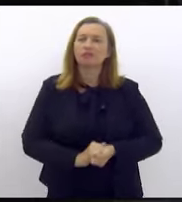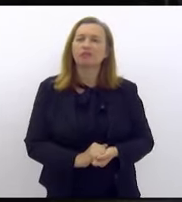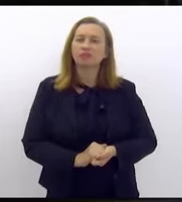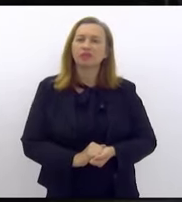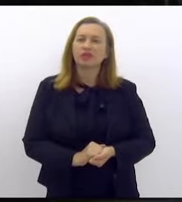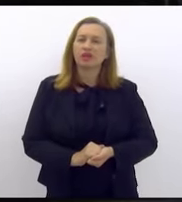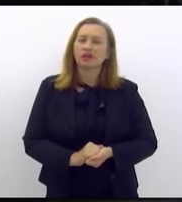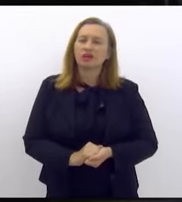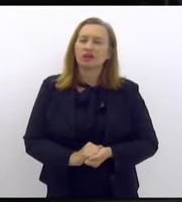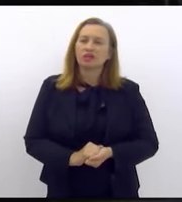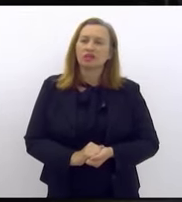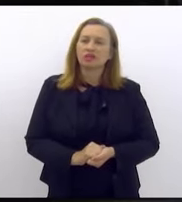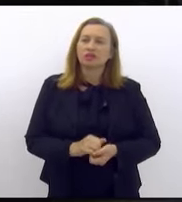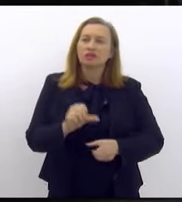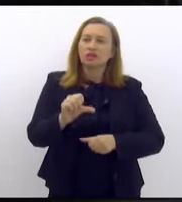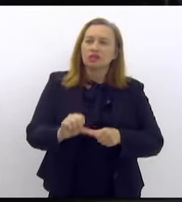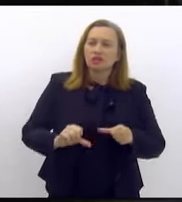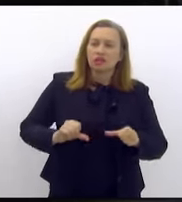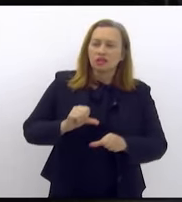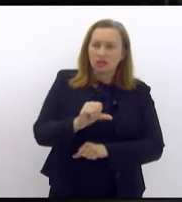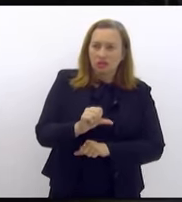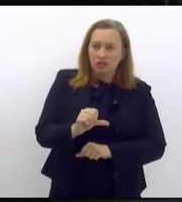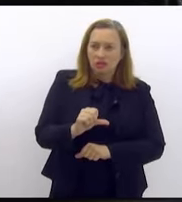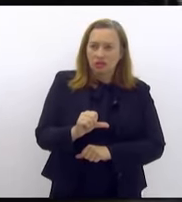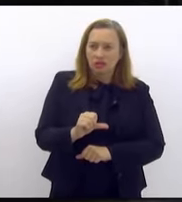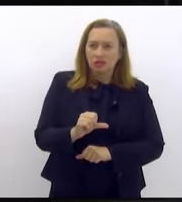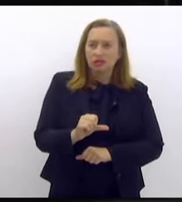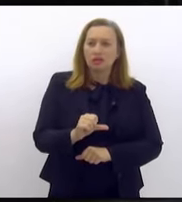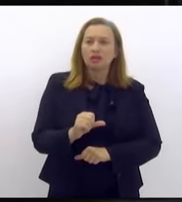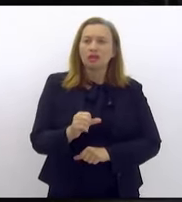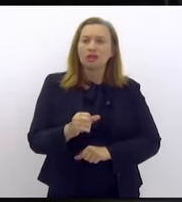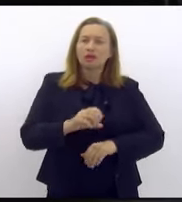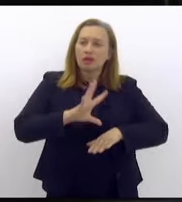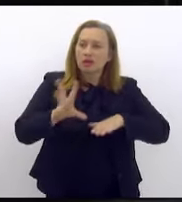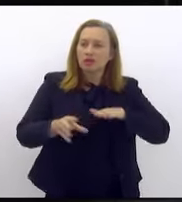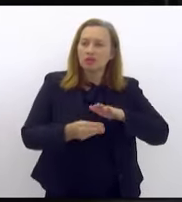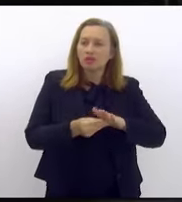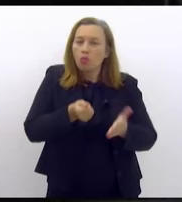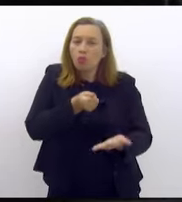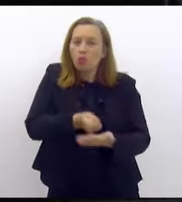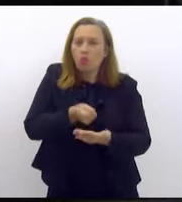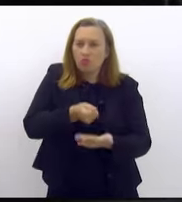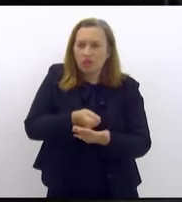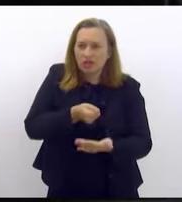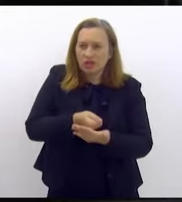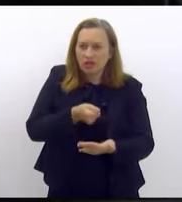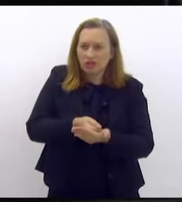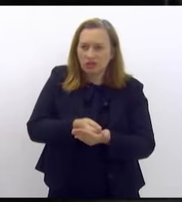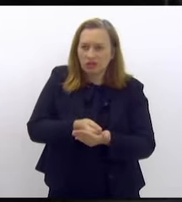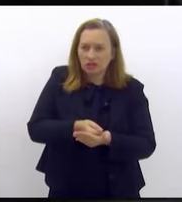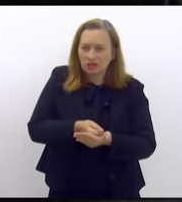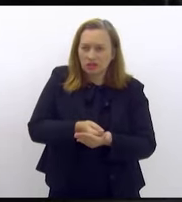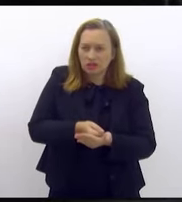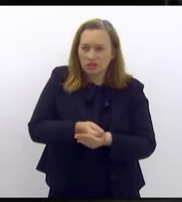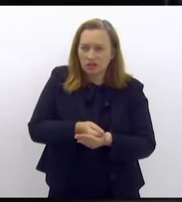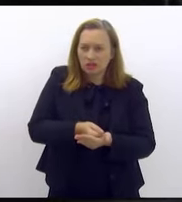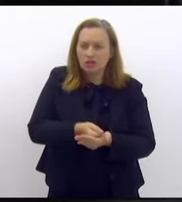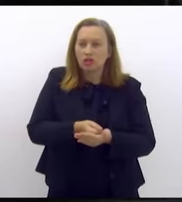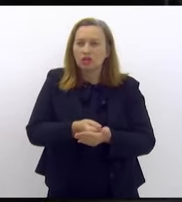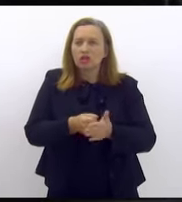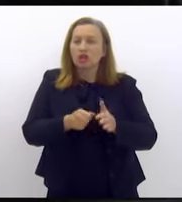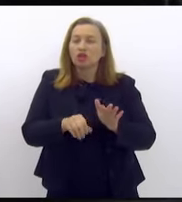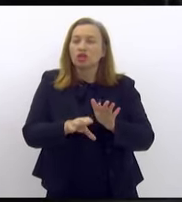consideramos que a transformação promovida pela essa emenda da obrigatoriedade facultativa desses